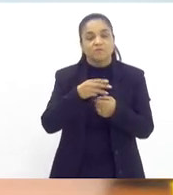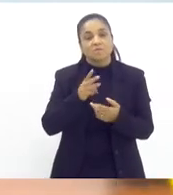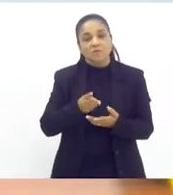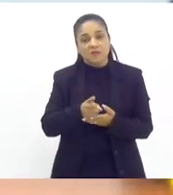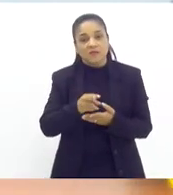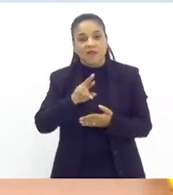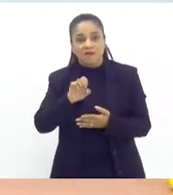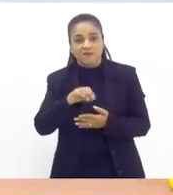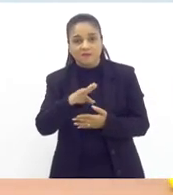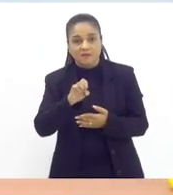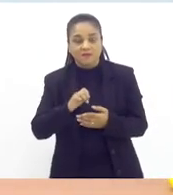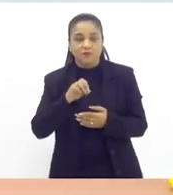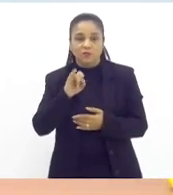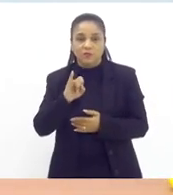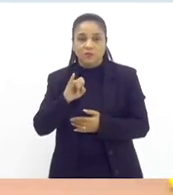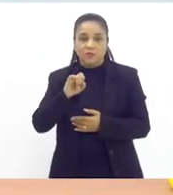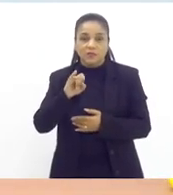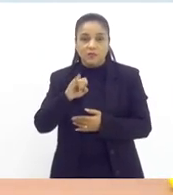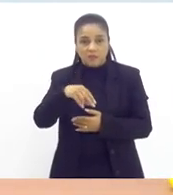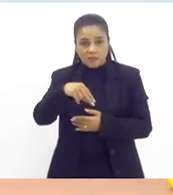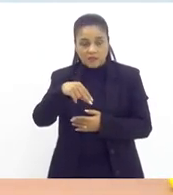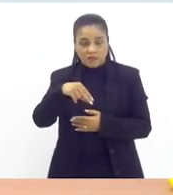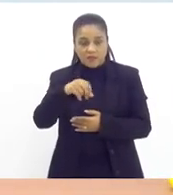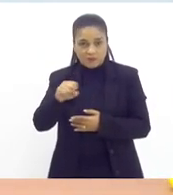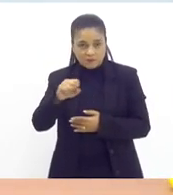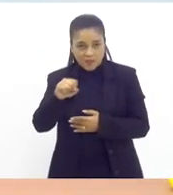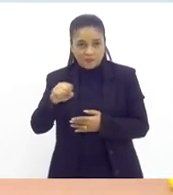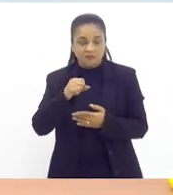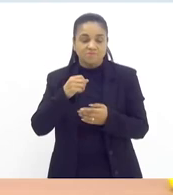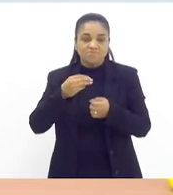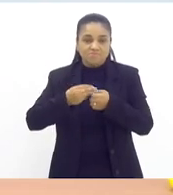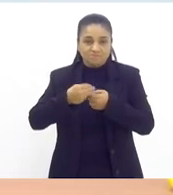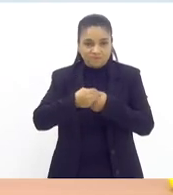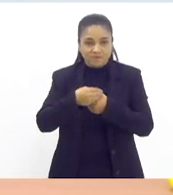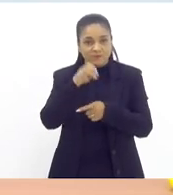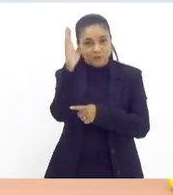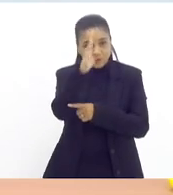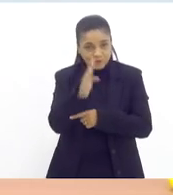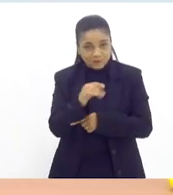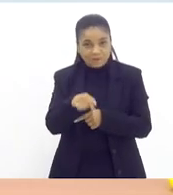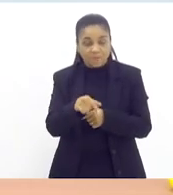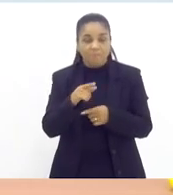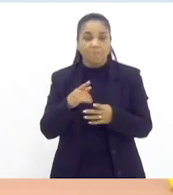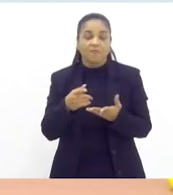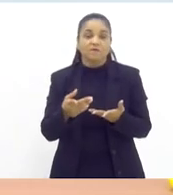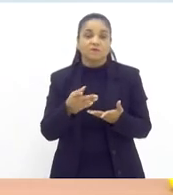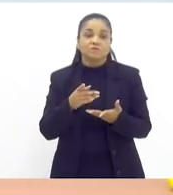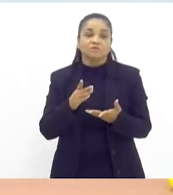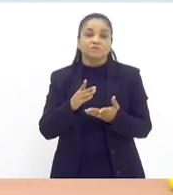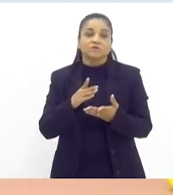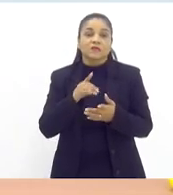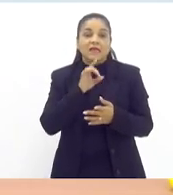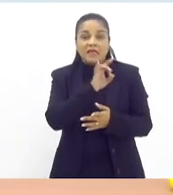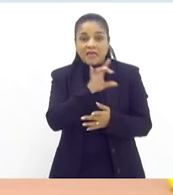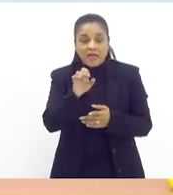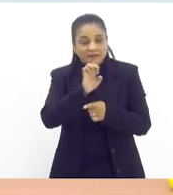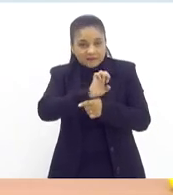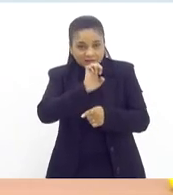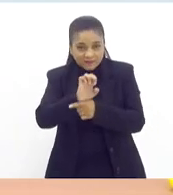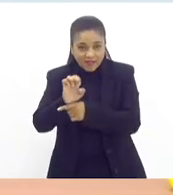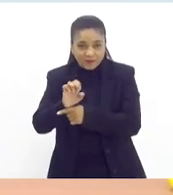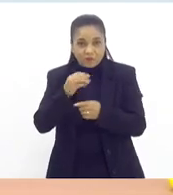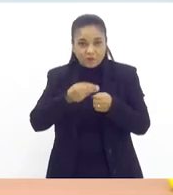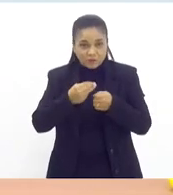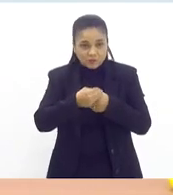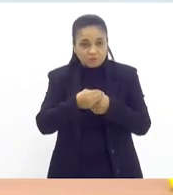ISS do conjunto dos estados, do conjunto dos municípios do país. Essa alíquota de referência é adotada automaticamente. Cada estado, cada município pode